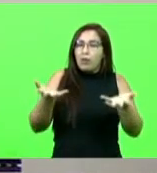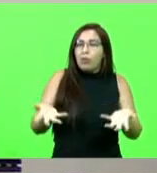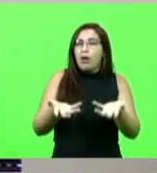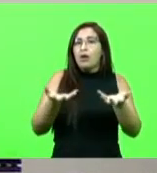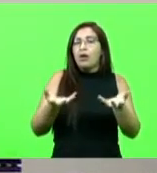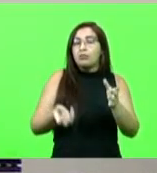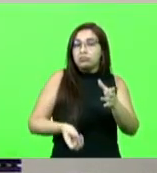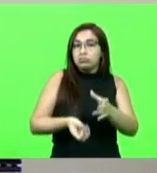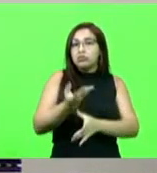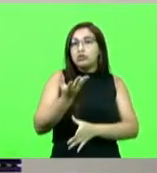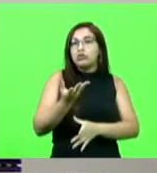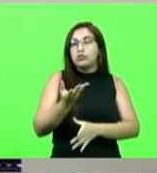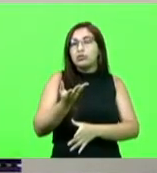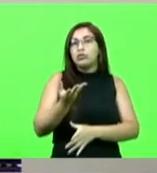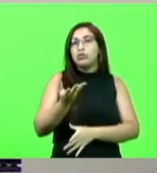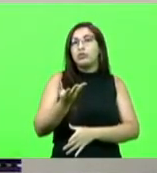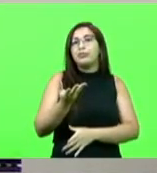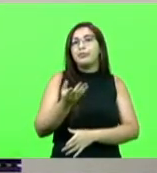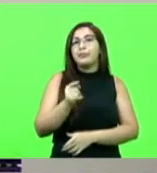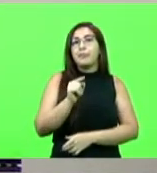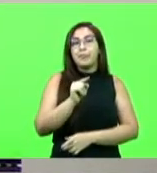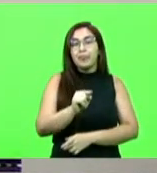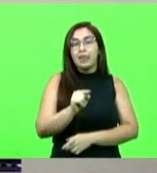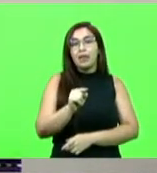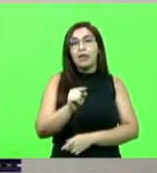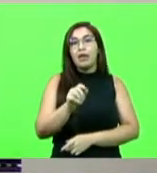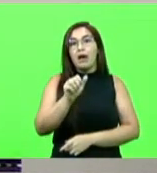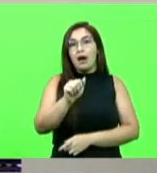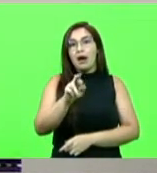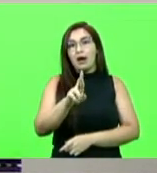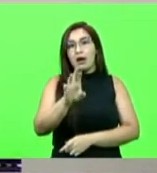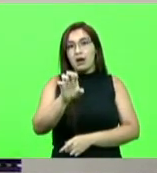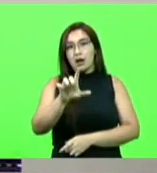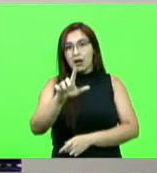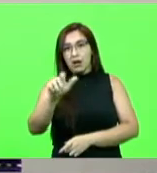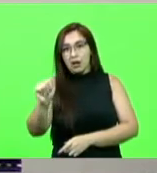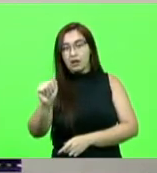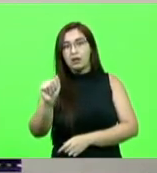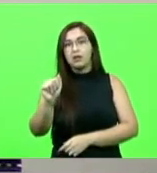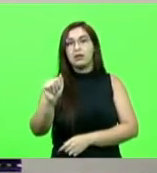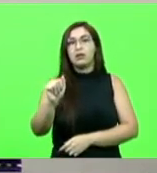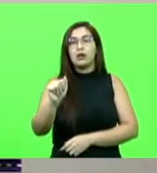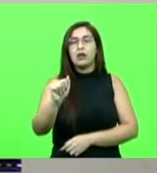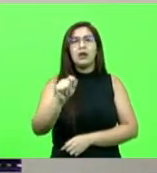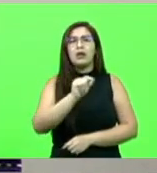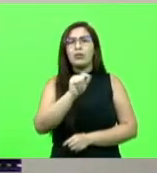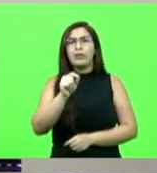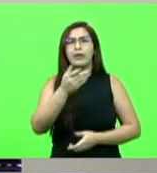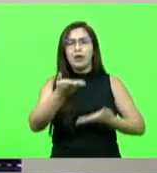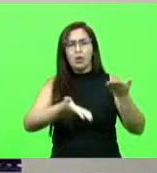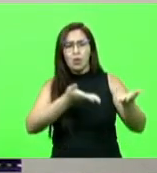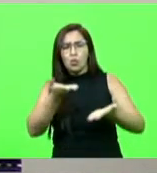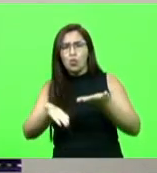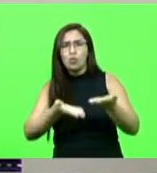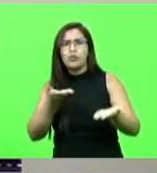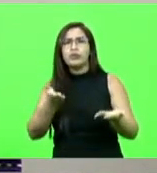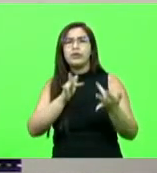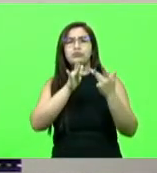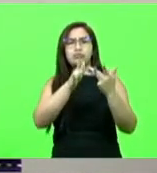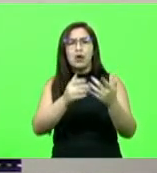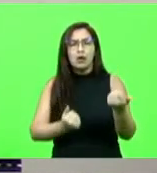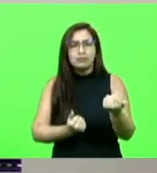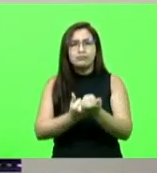Criou a Arela, que é a entidade que cuida de acompanhamento, de apoiar